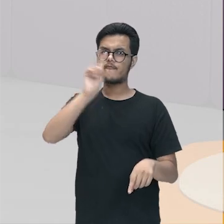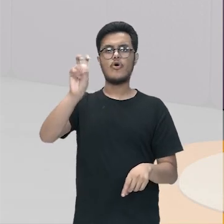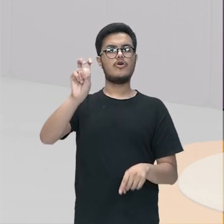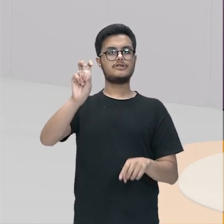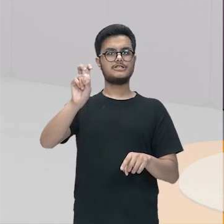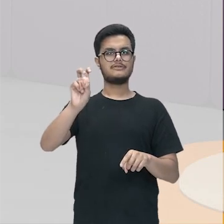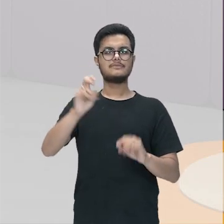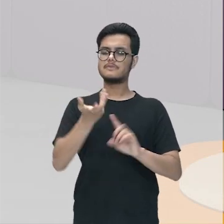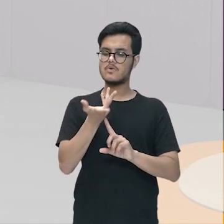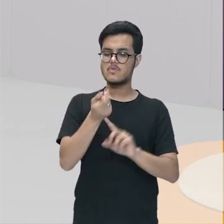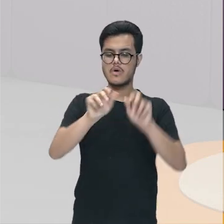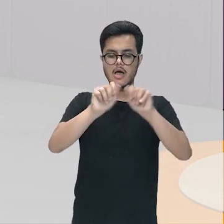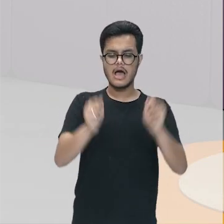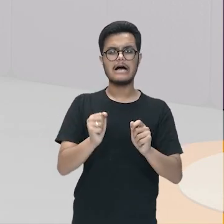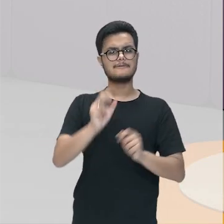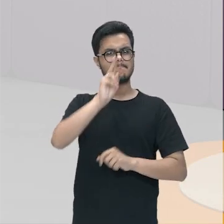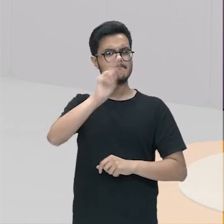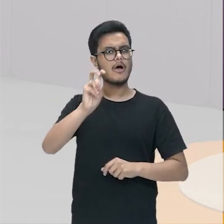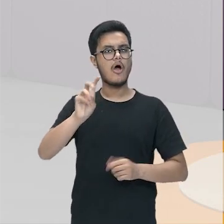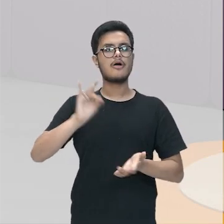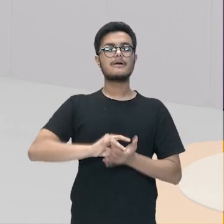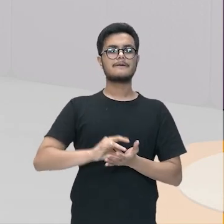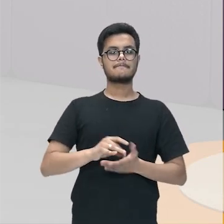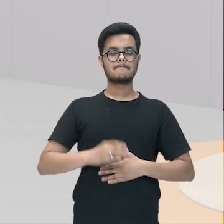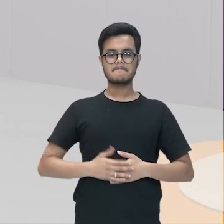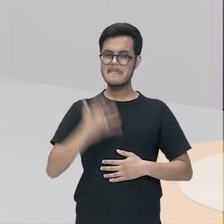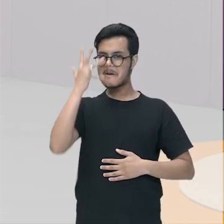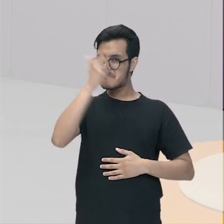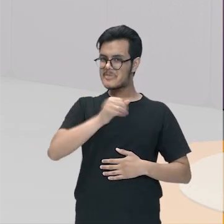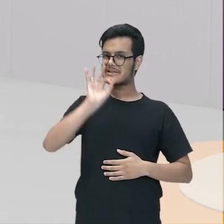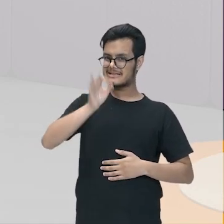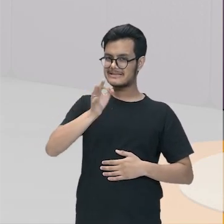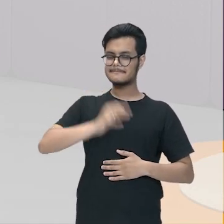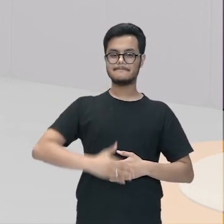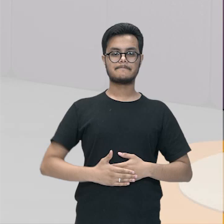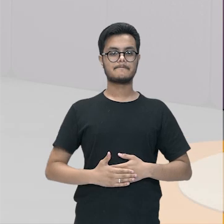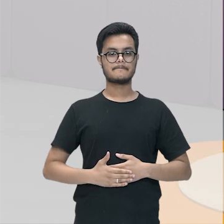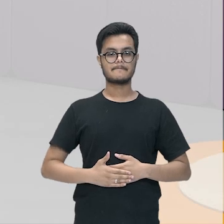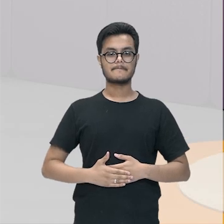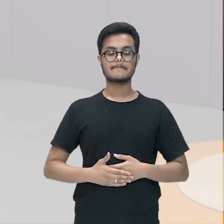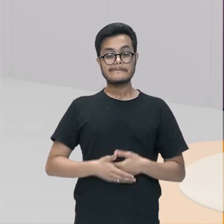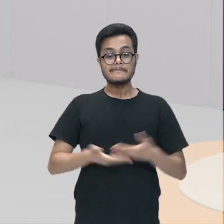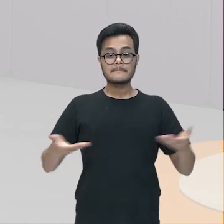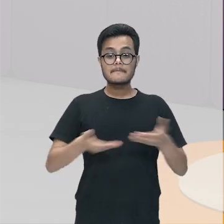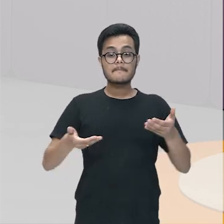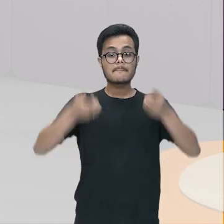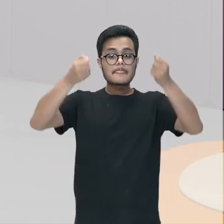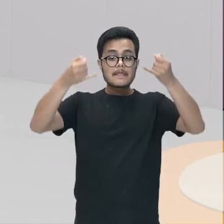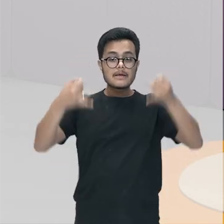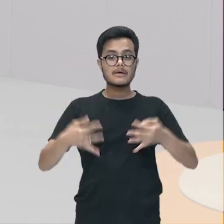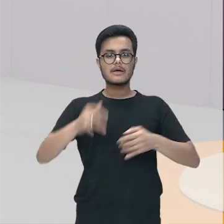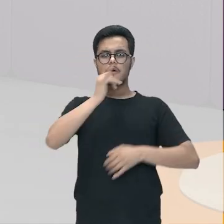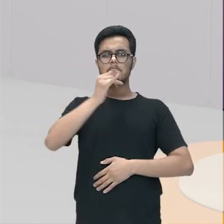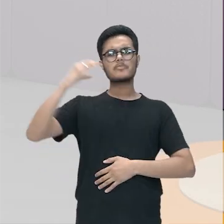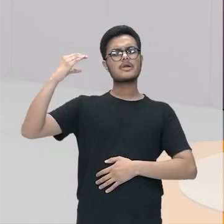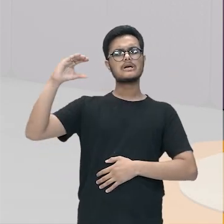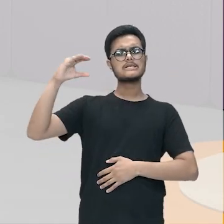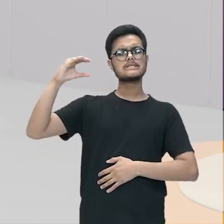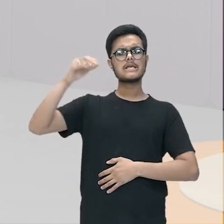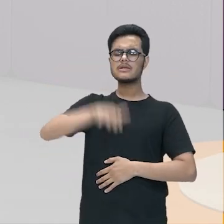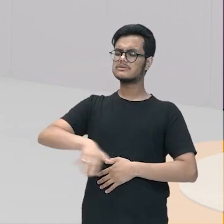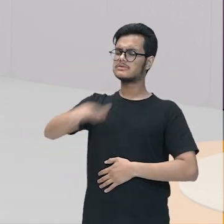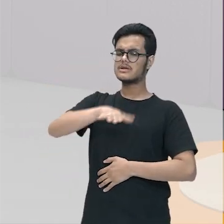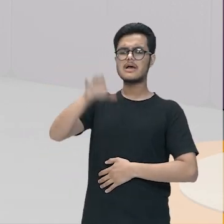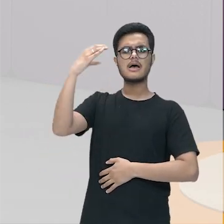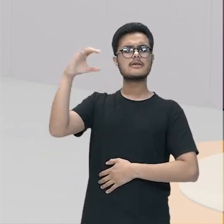mais resistentes. Então, 3 modelos de colunas. E agora, né, vamos então falar um pouco sobre a ciência. Professora, como é que